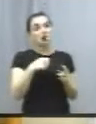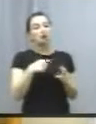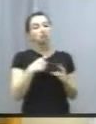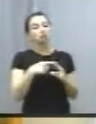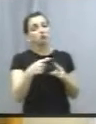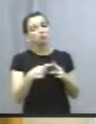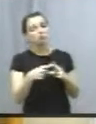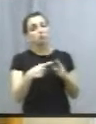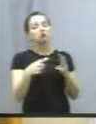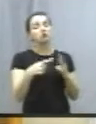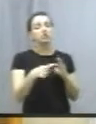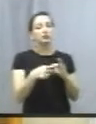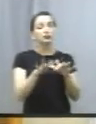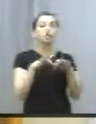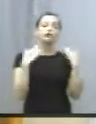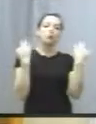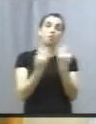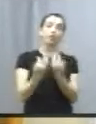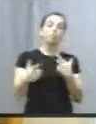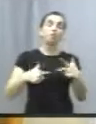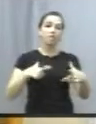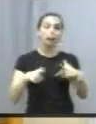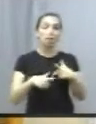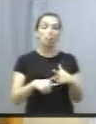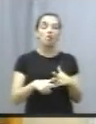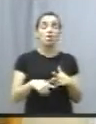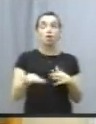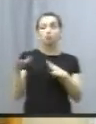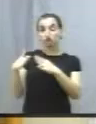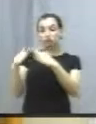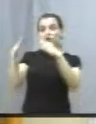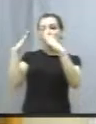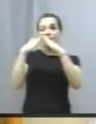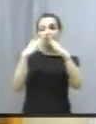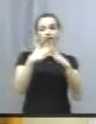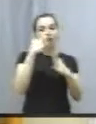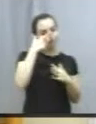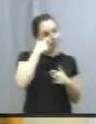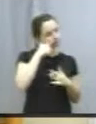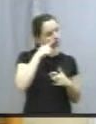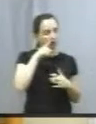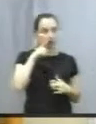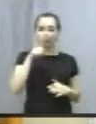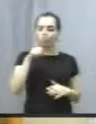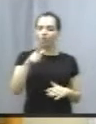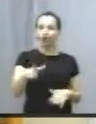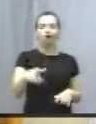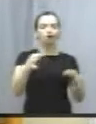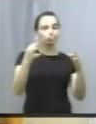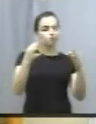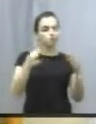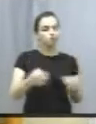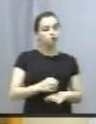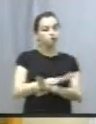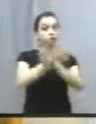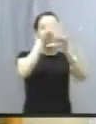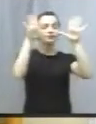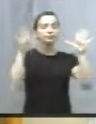que trabalham como domésticas e que não conseguem, de uma maneira honesta e clara,